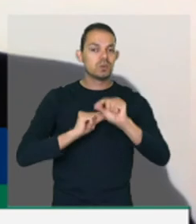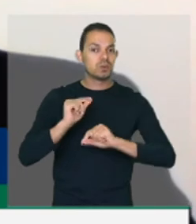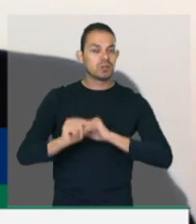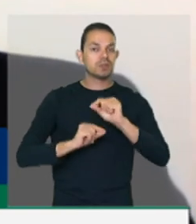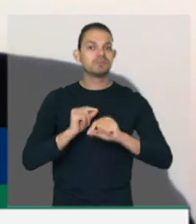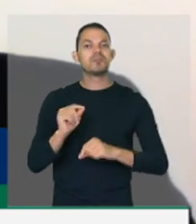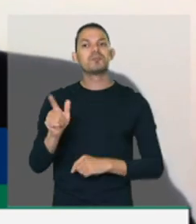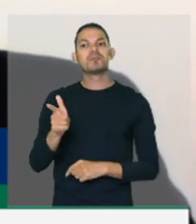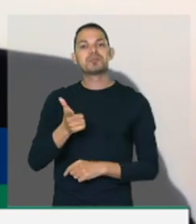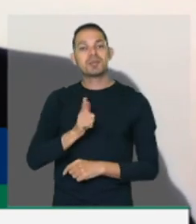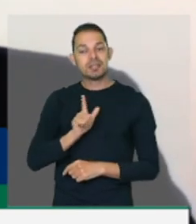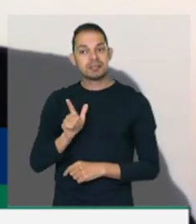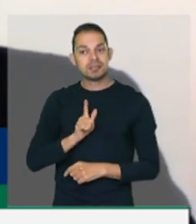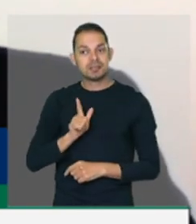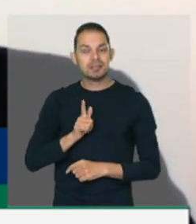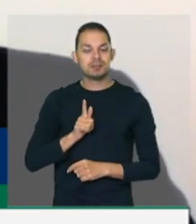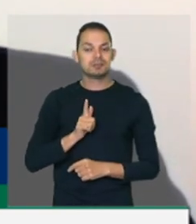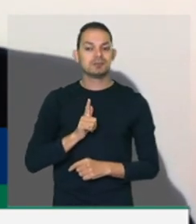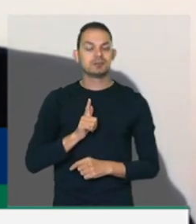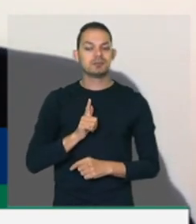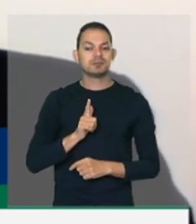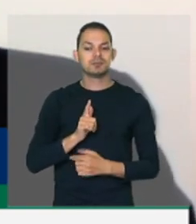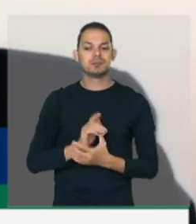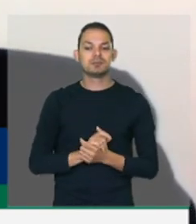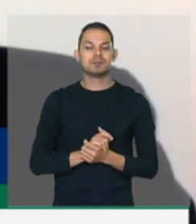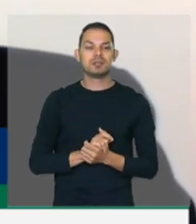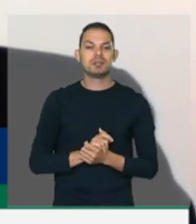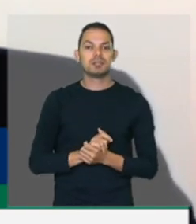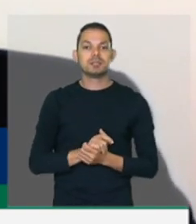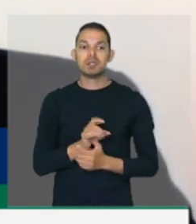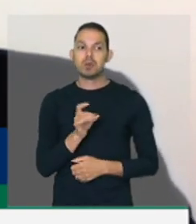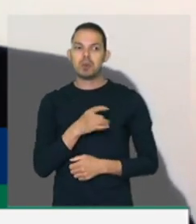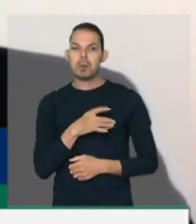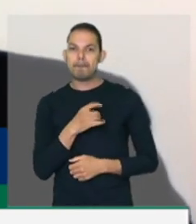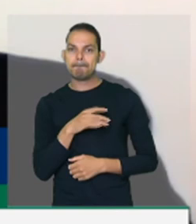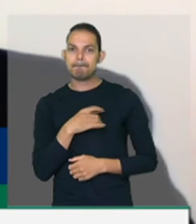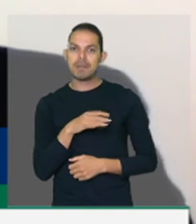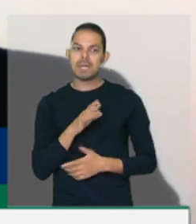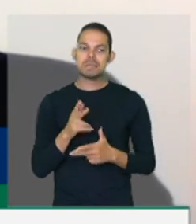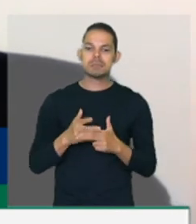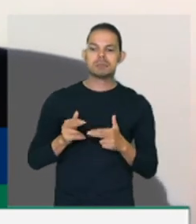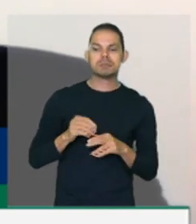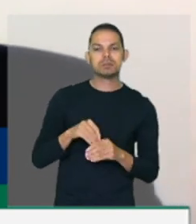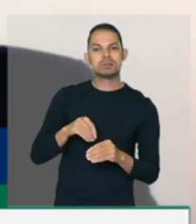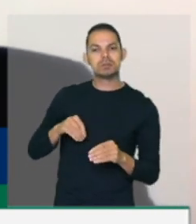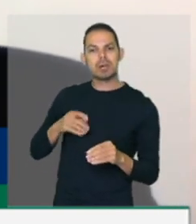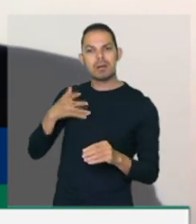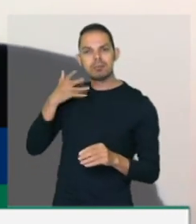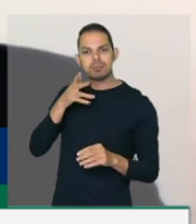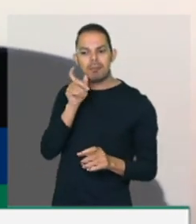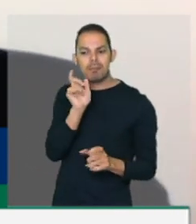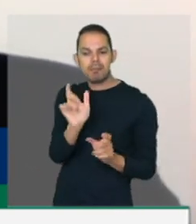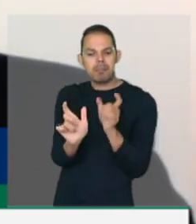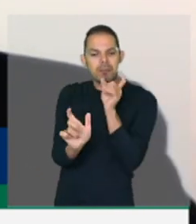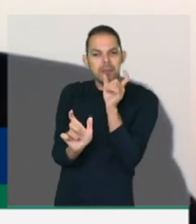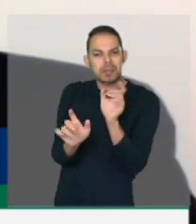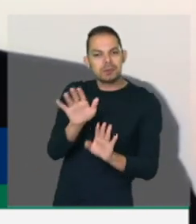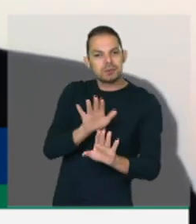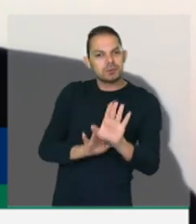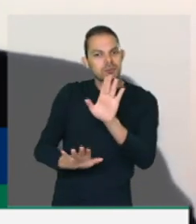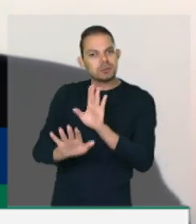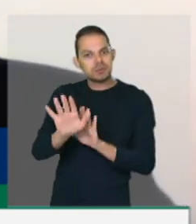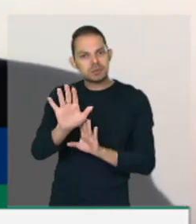há, inclusive, um receio de se utilizar palavras equivocadas ao mencionar o